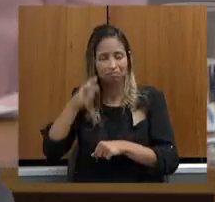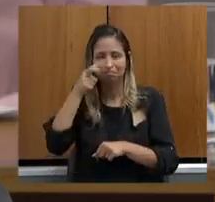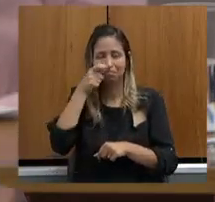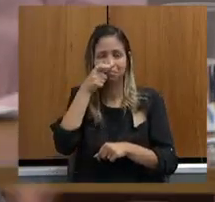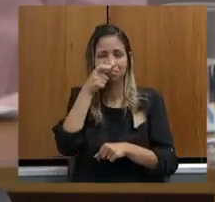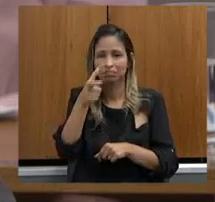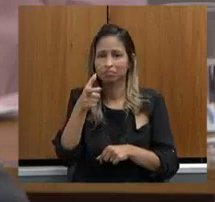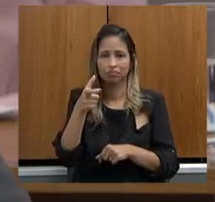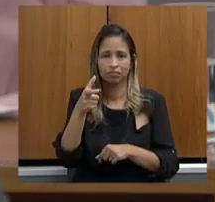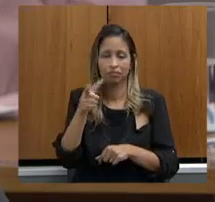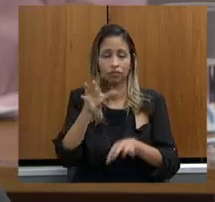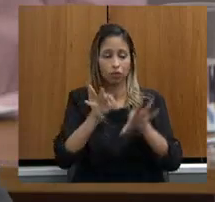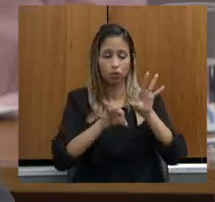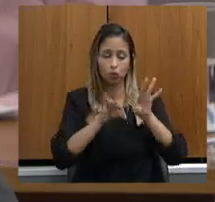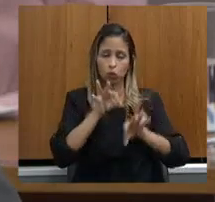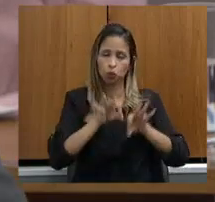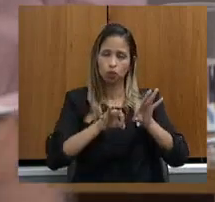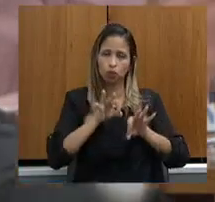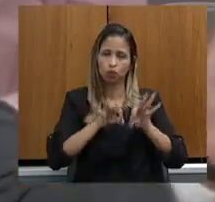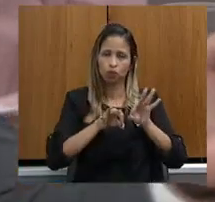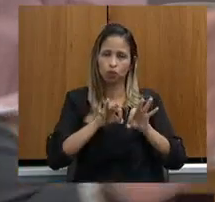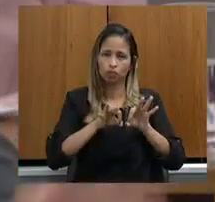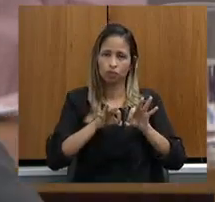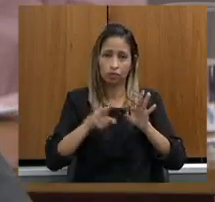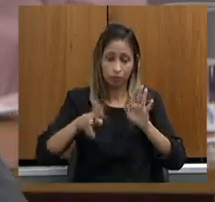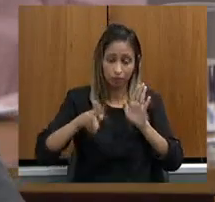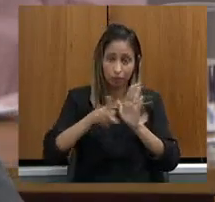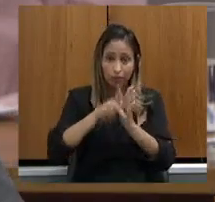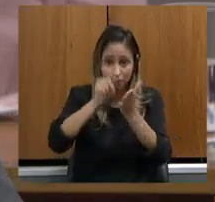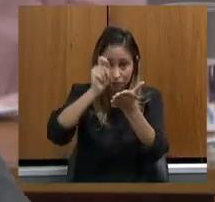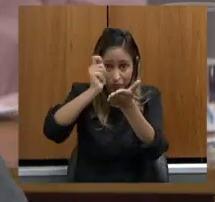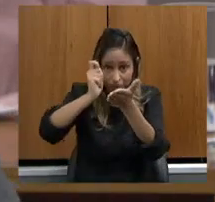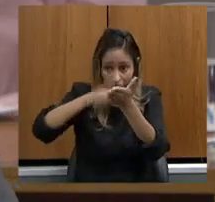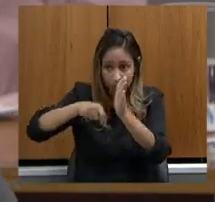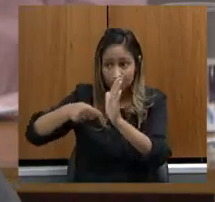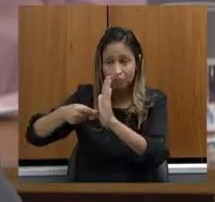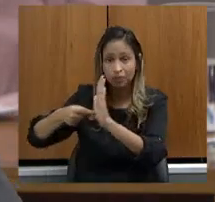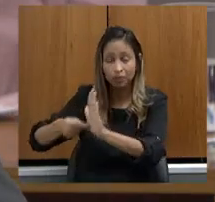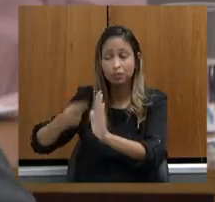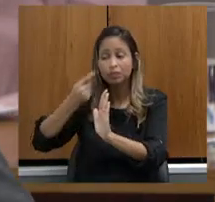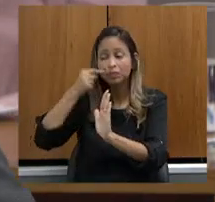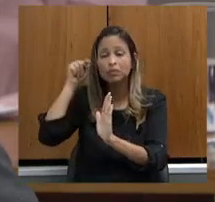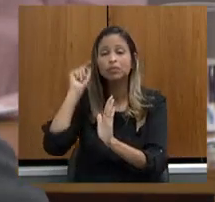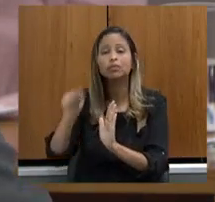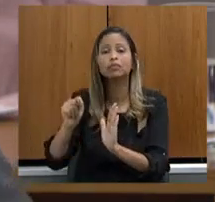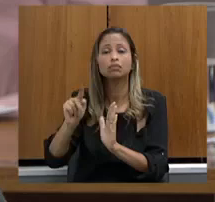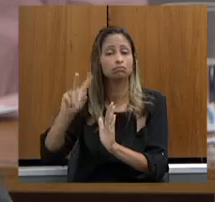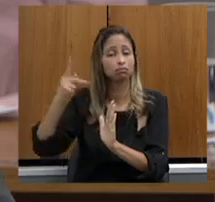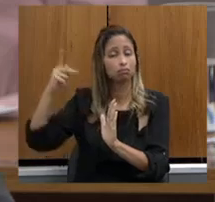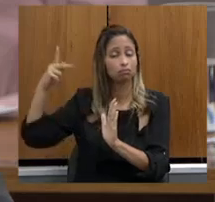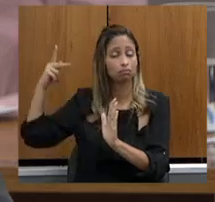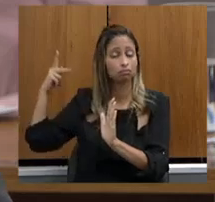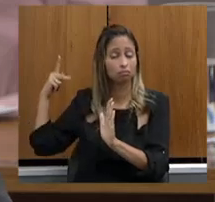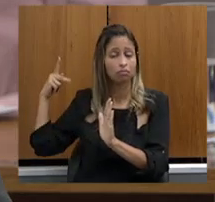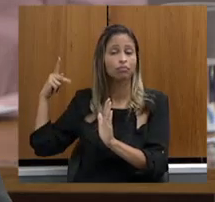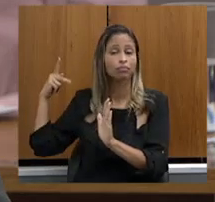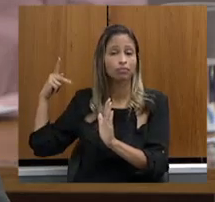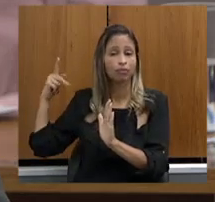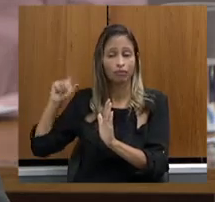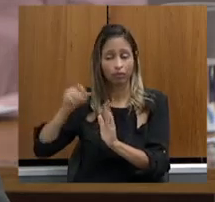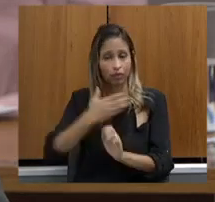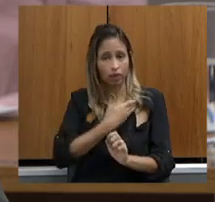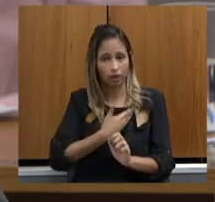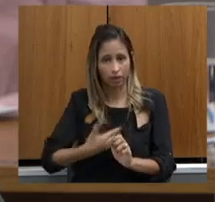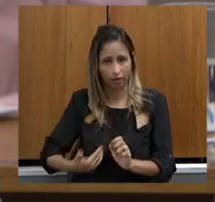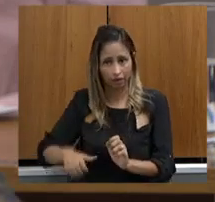de acionar a justiça e nos próprios documentos que a senhora trouxe aí a senhora pode sempre ver o histórico de que o